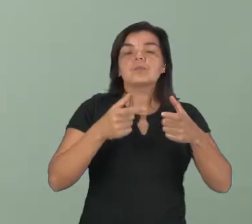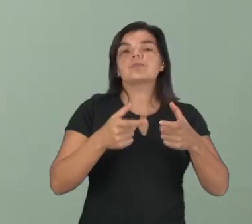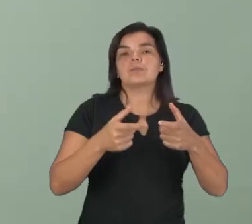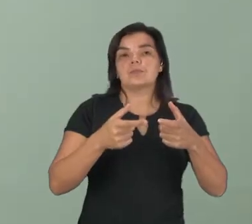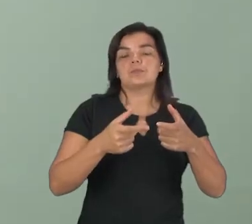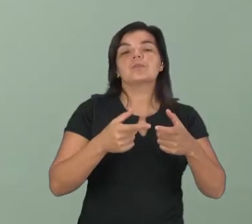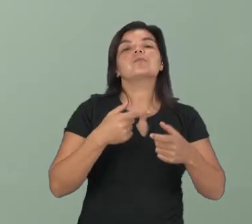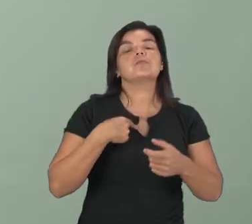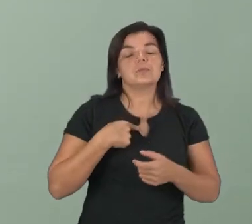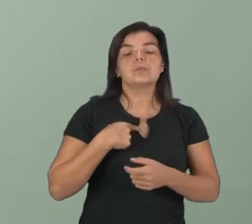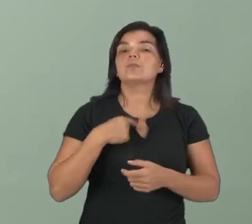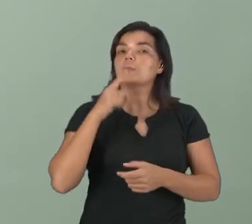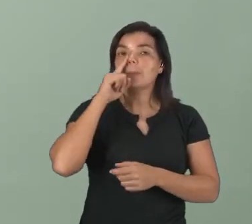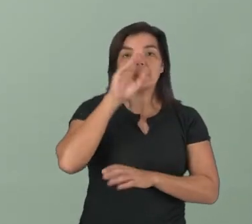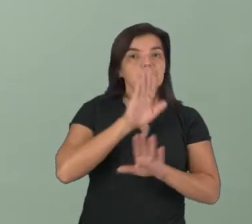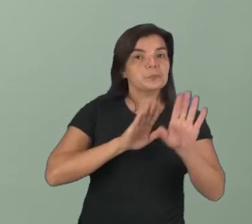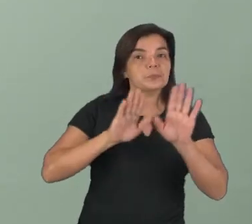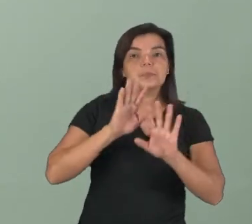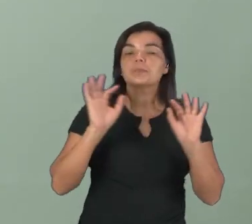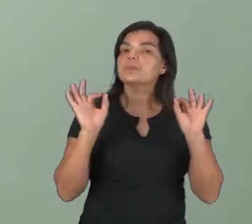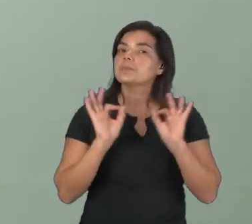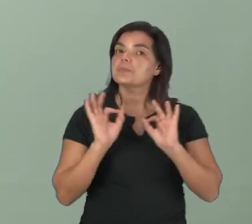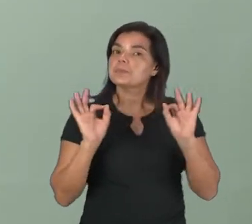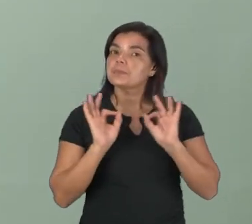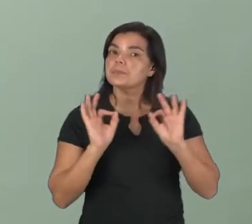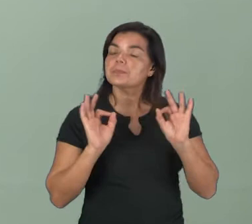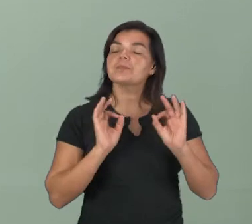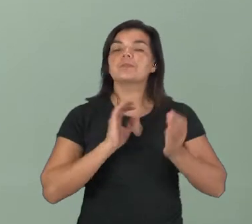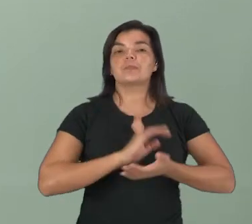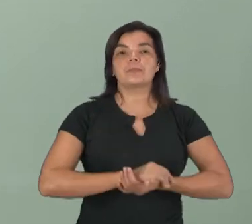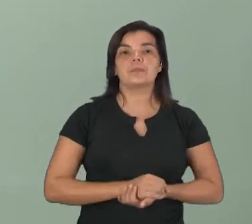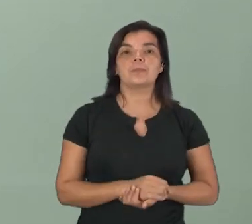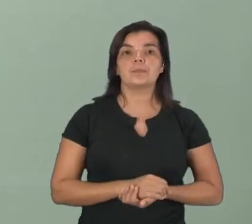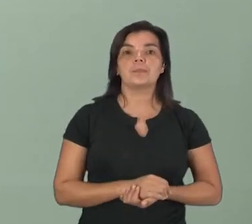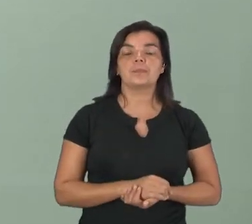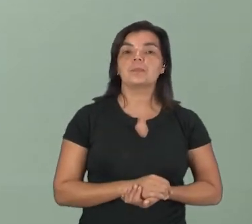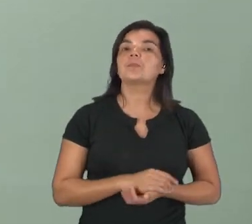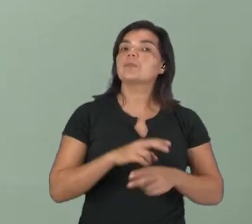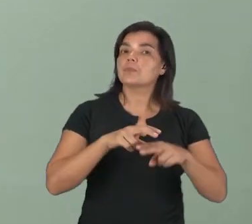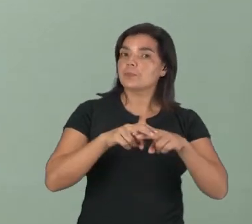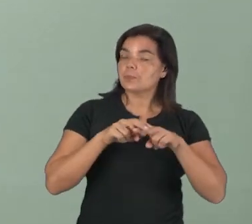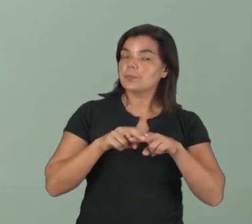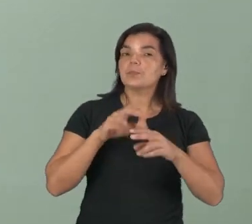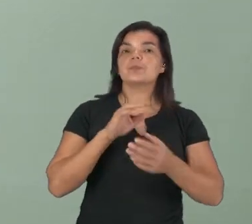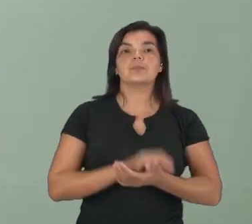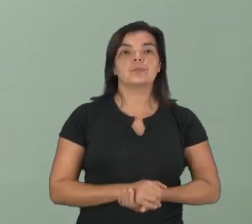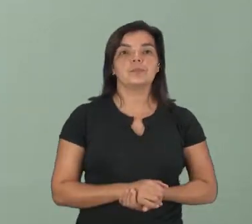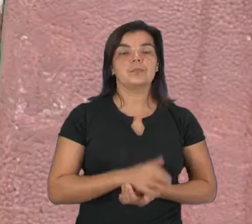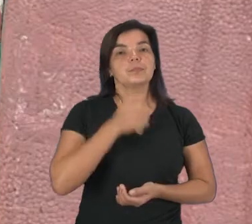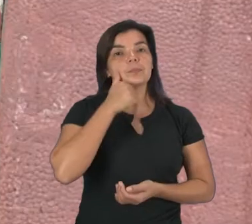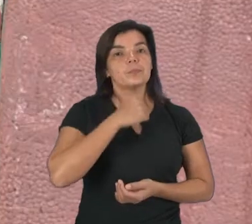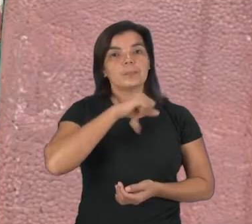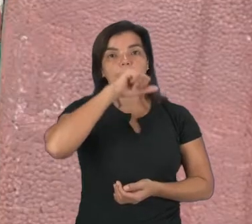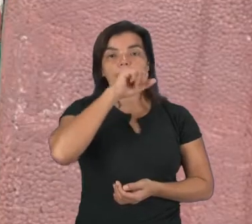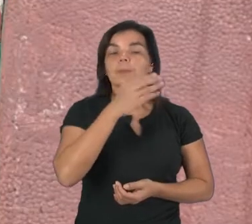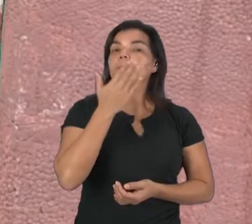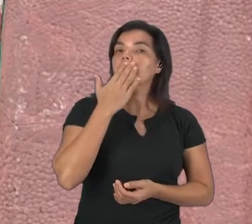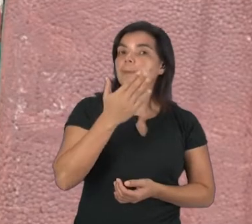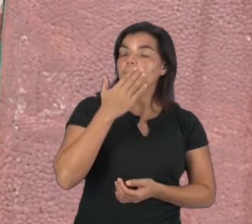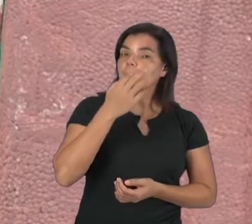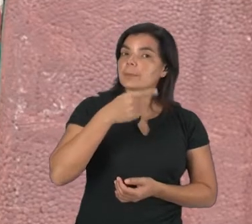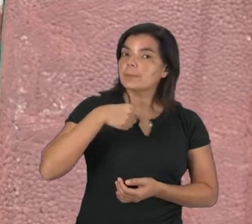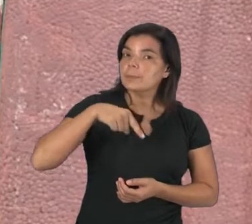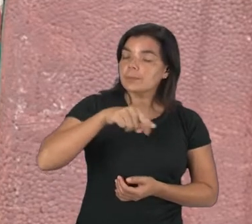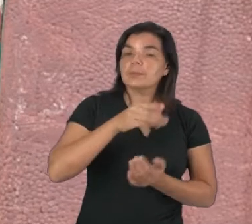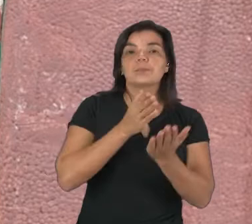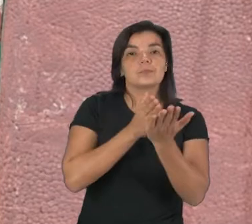bem movimentado, não é mesmo? Não era um local perigoso. Foi por isso que sua mãe pediu que ela fosse